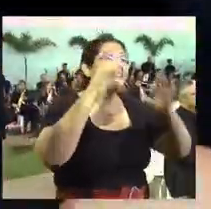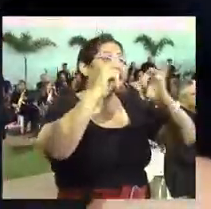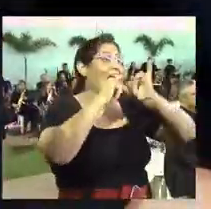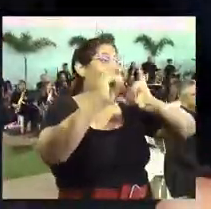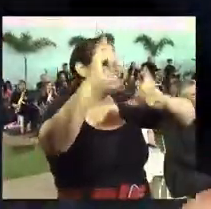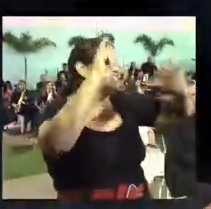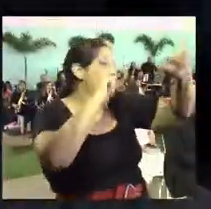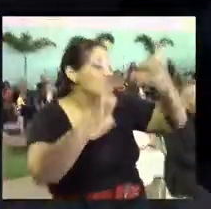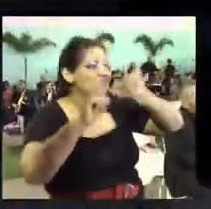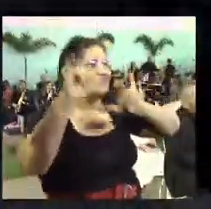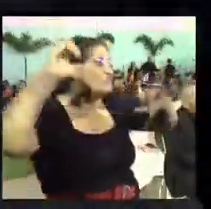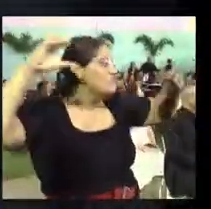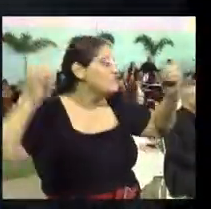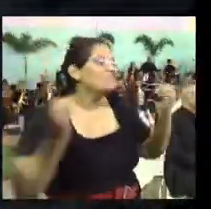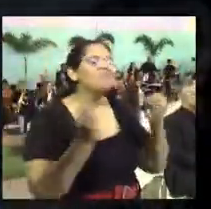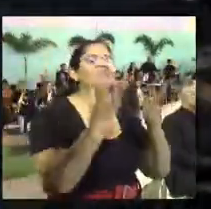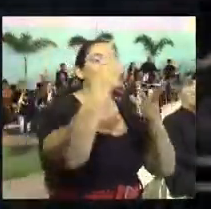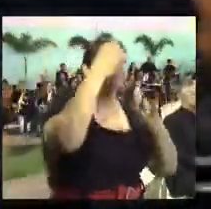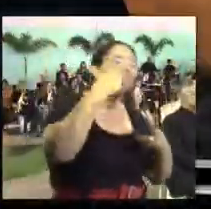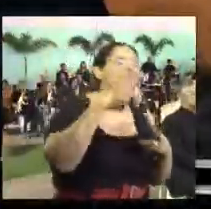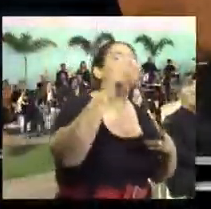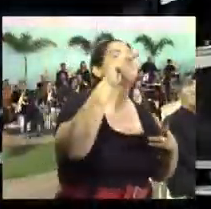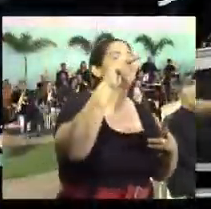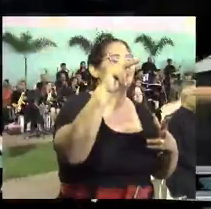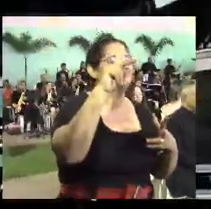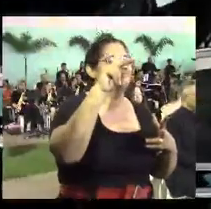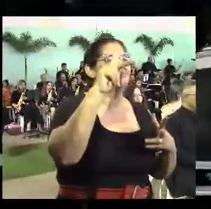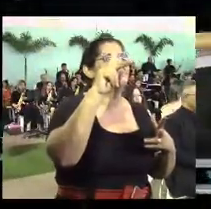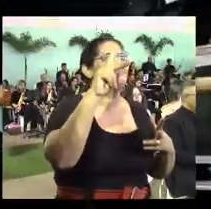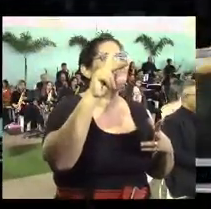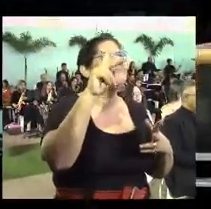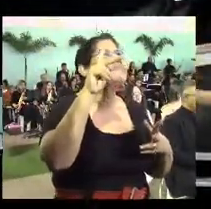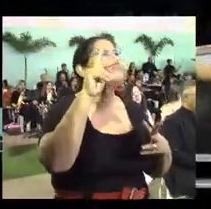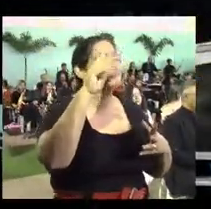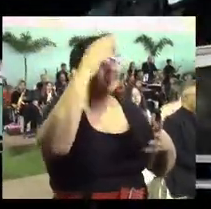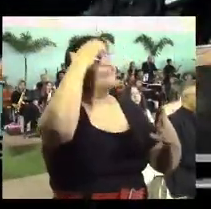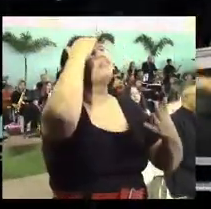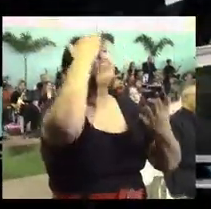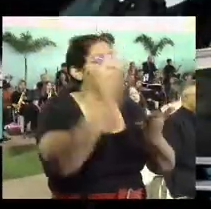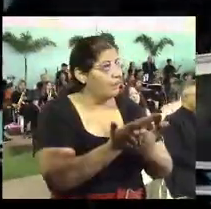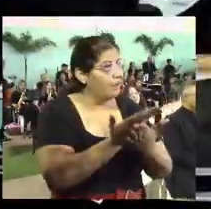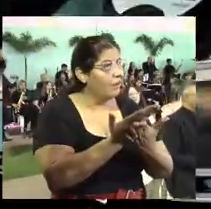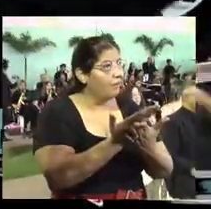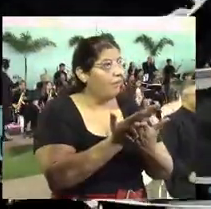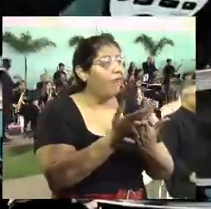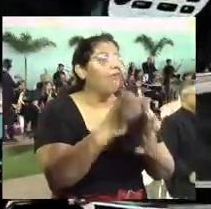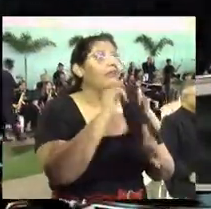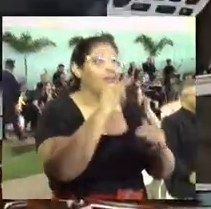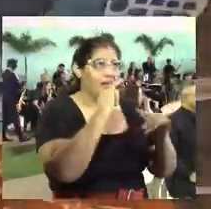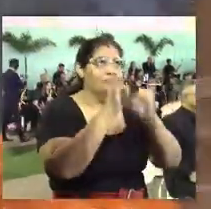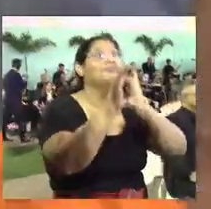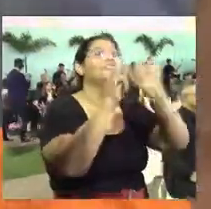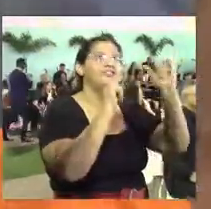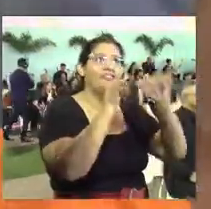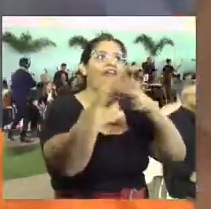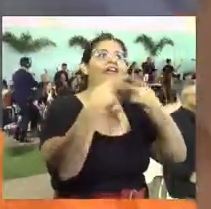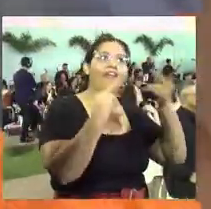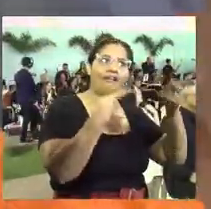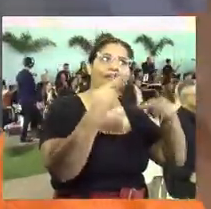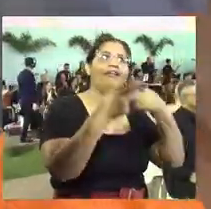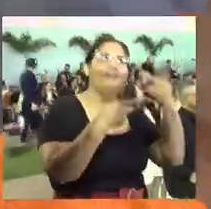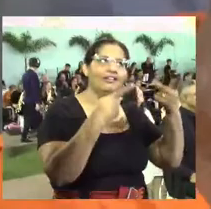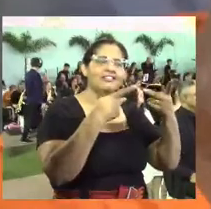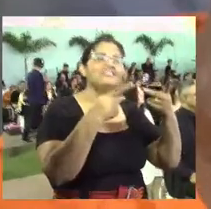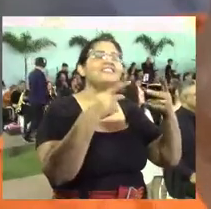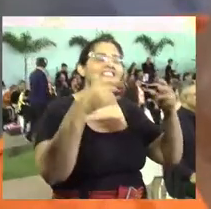notícia nova pra você veio que ele mandou te dizer tá chegando a hora